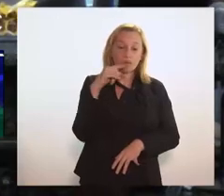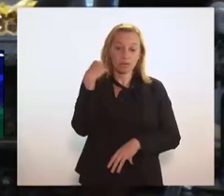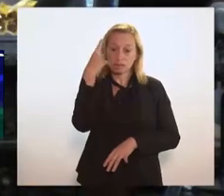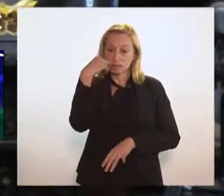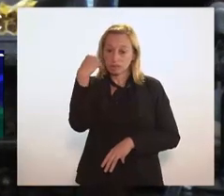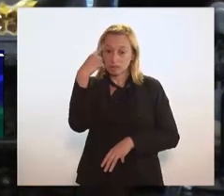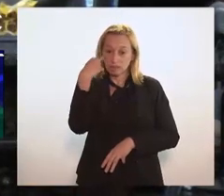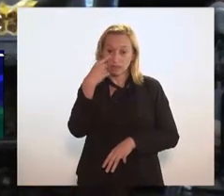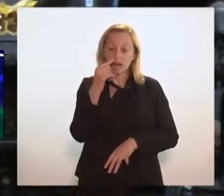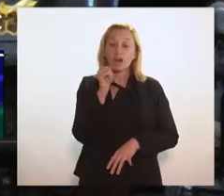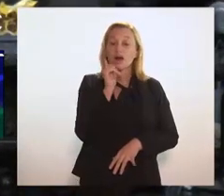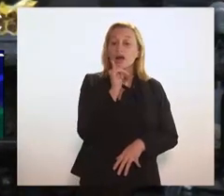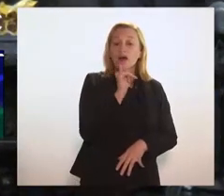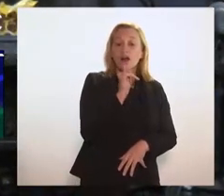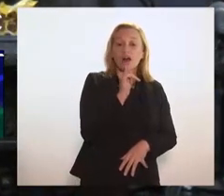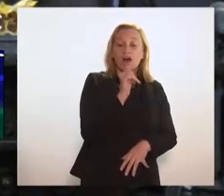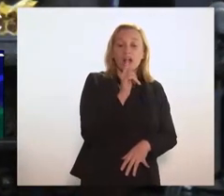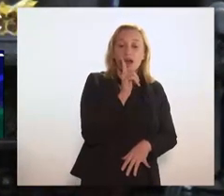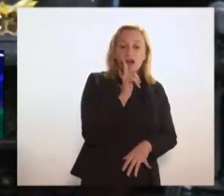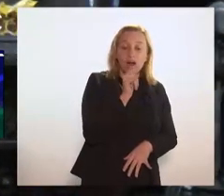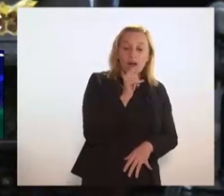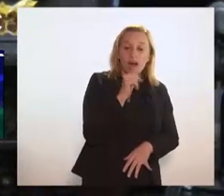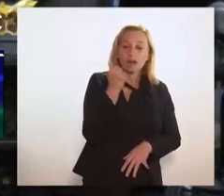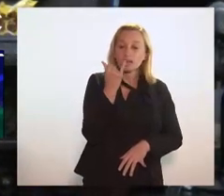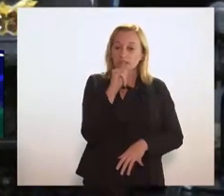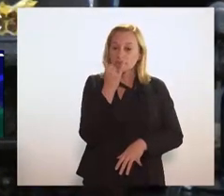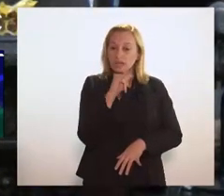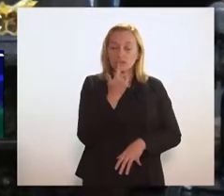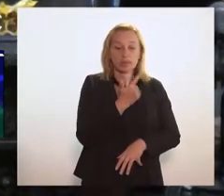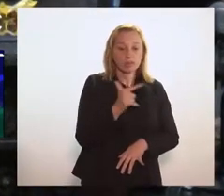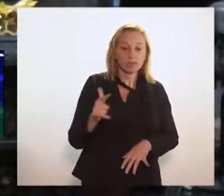todo o entorno, mas não tem do Estado do Rio de Janeiro.